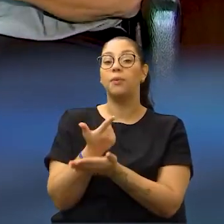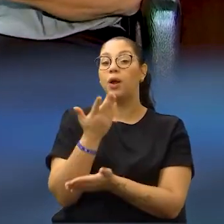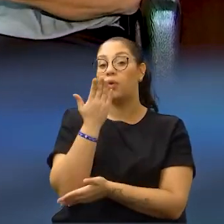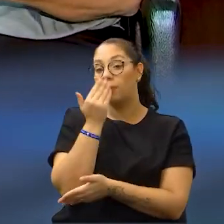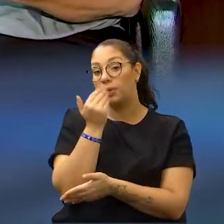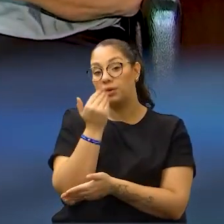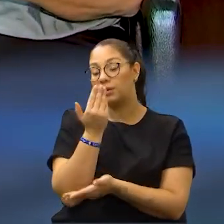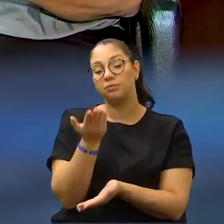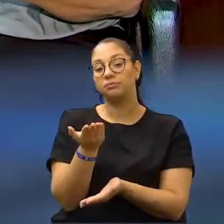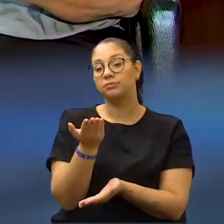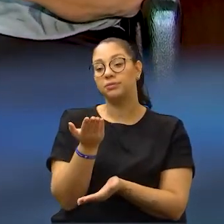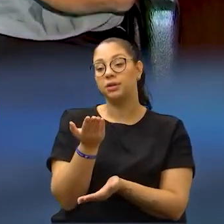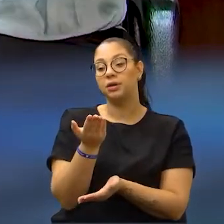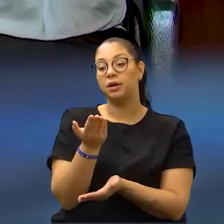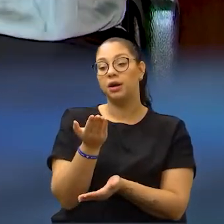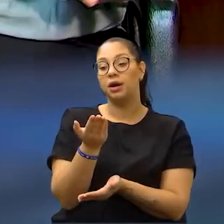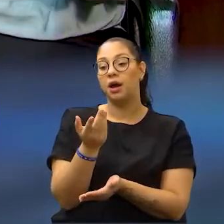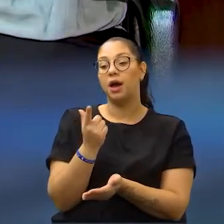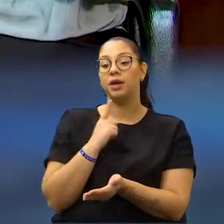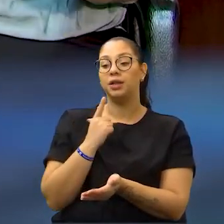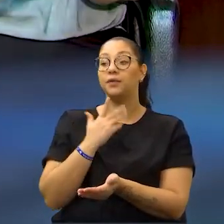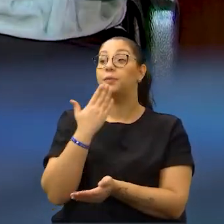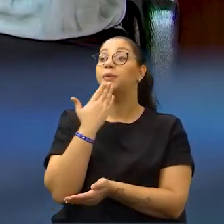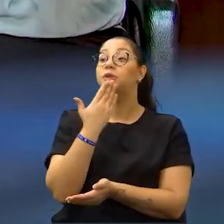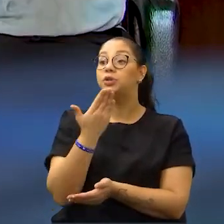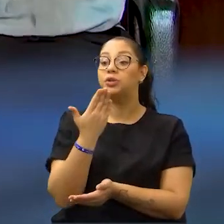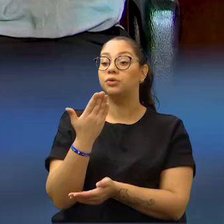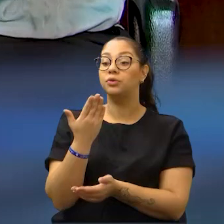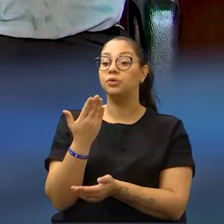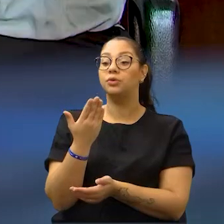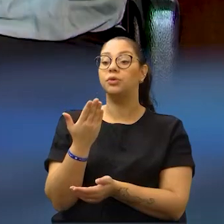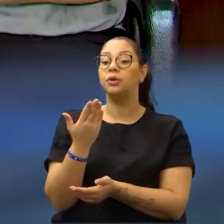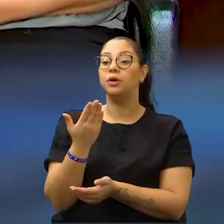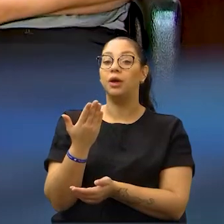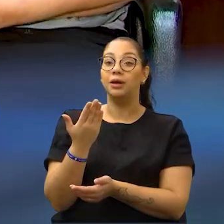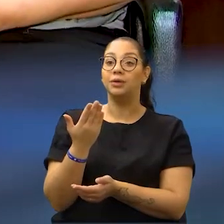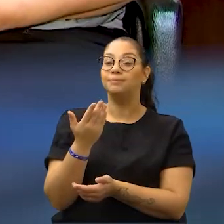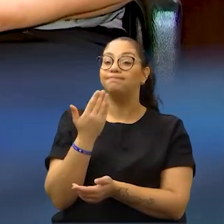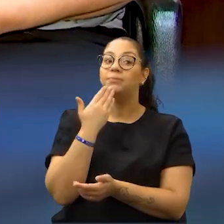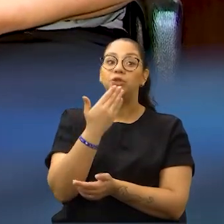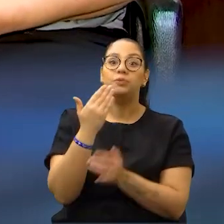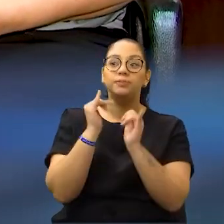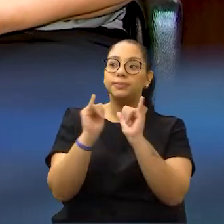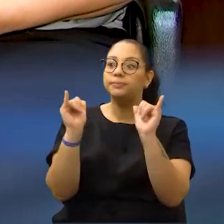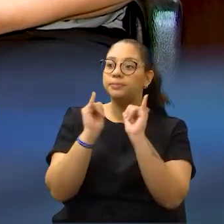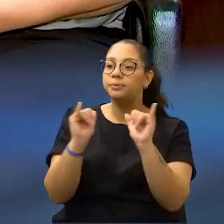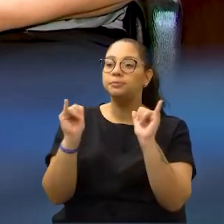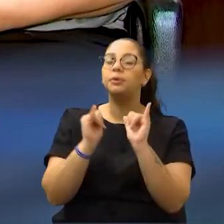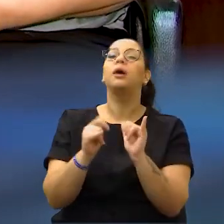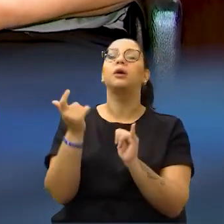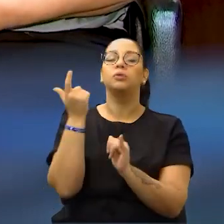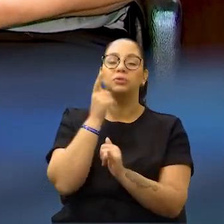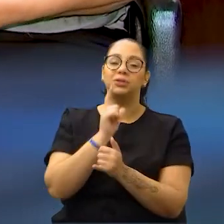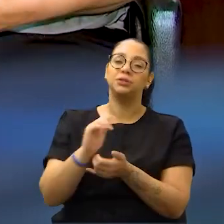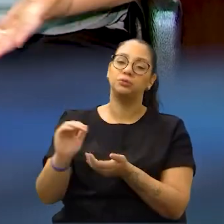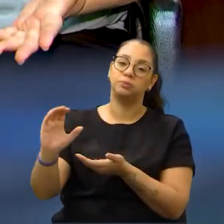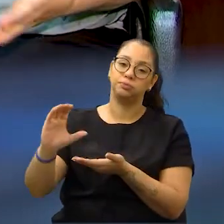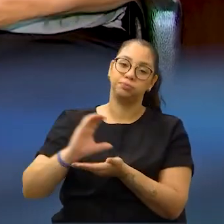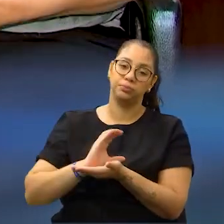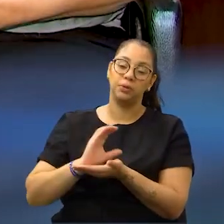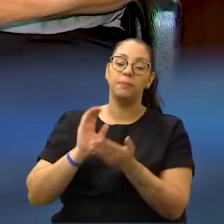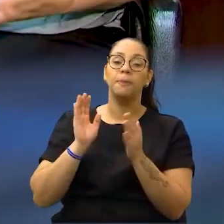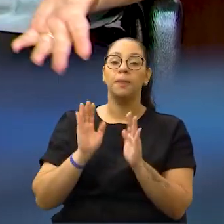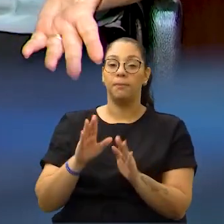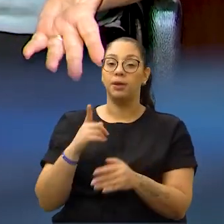comprar comida e aí fez uma grande campanha que durou mais um tempo. A instituição